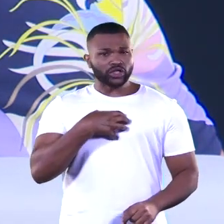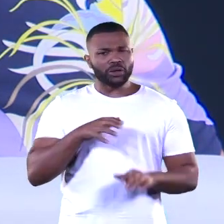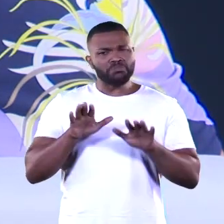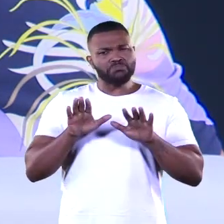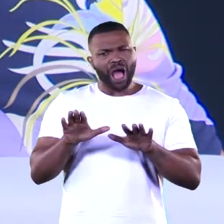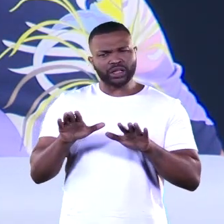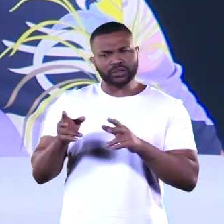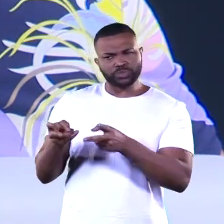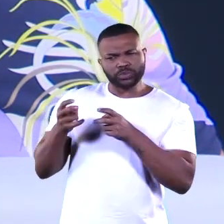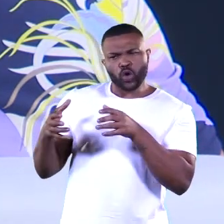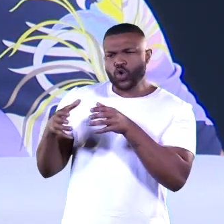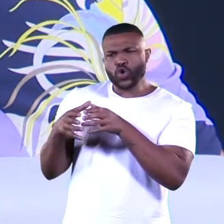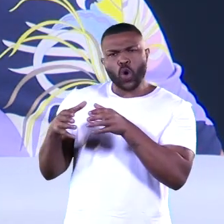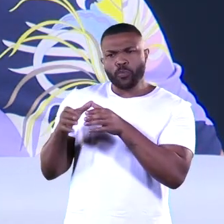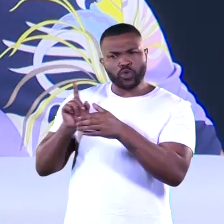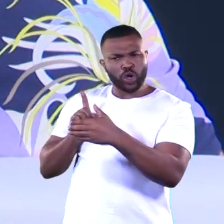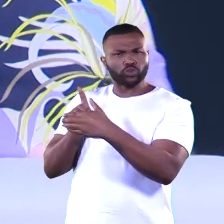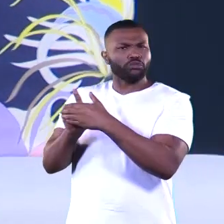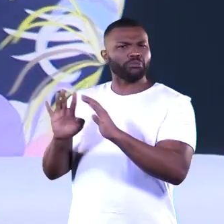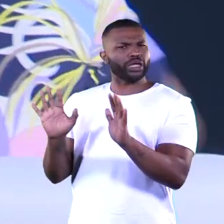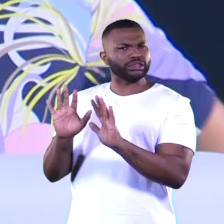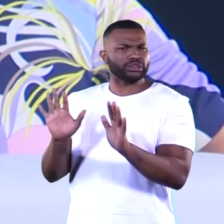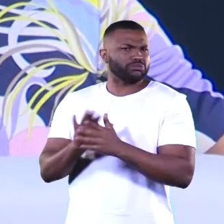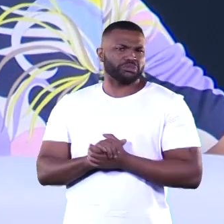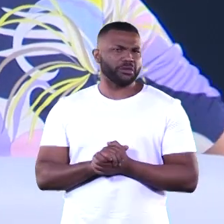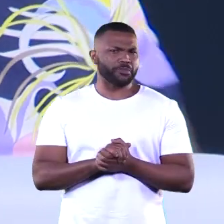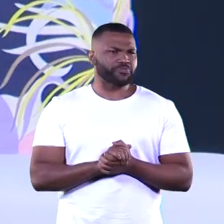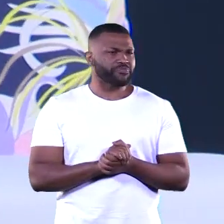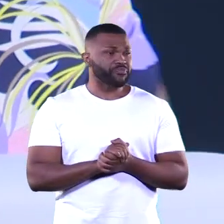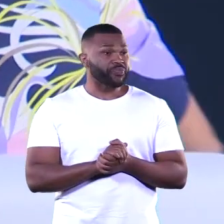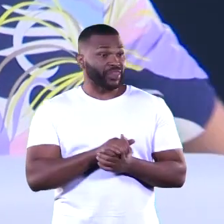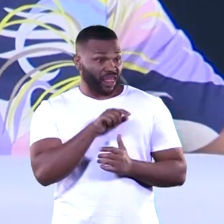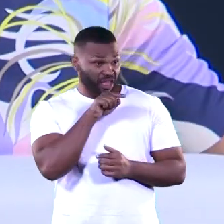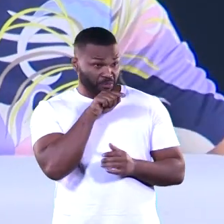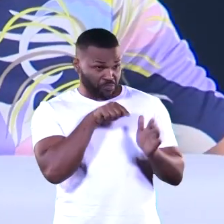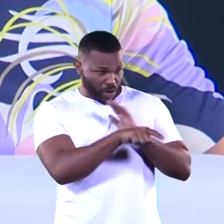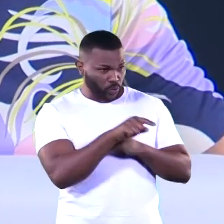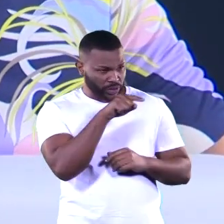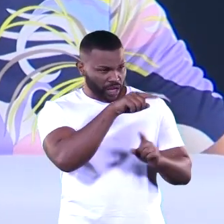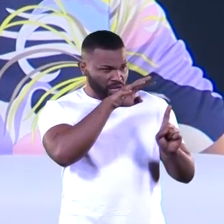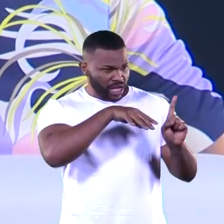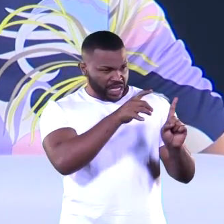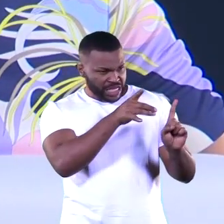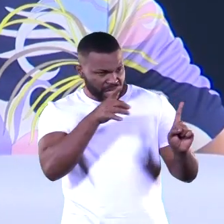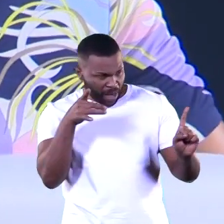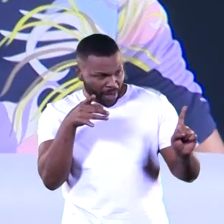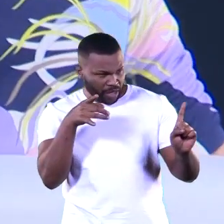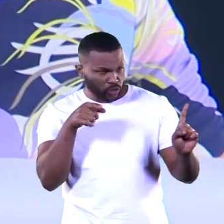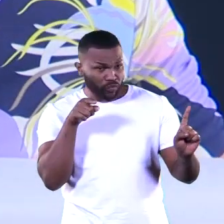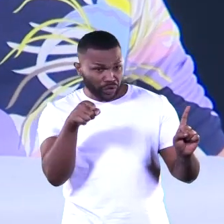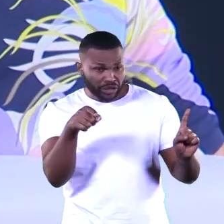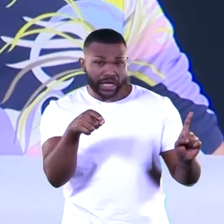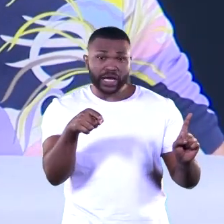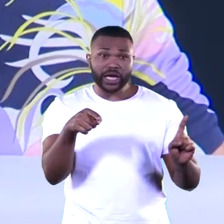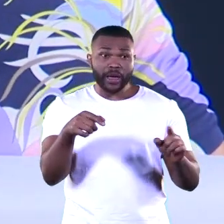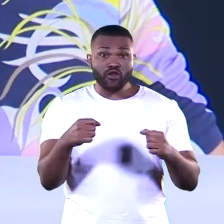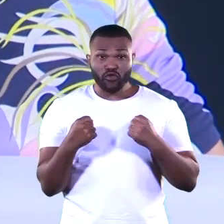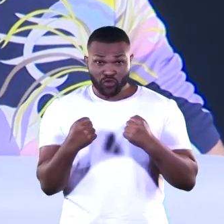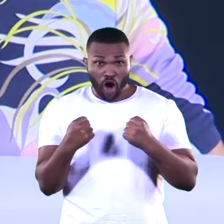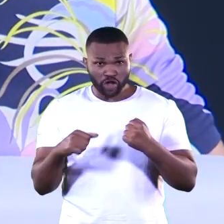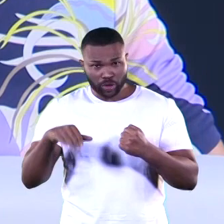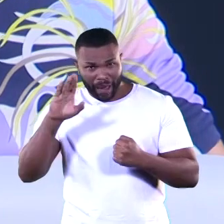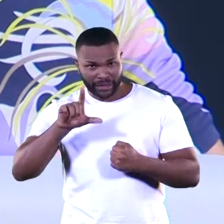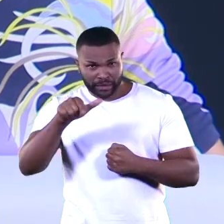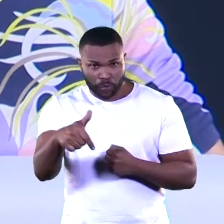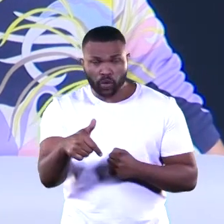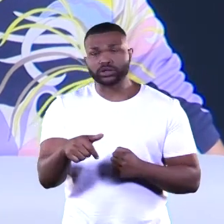não pertencia. Eu tava falando para um vácuo. Mas você acha que você saiu mais forte desse cancelamento que você passou? Saí, mas também saí mais caluniado, saí